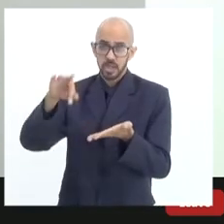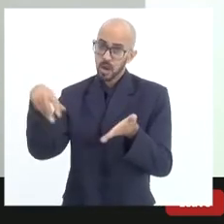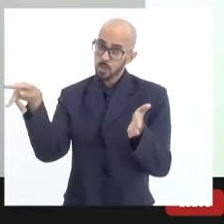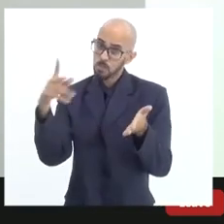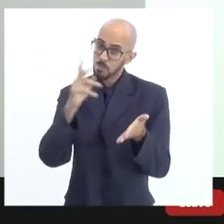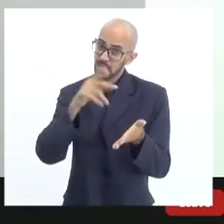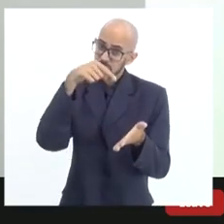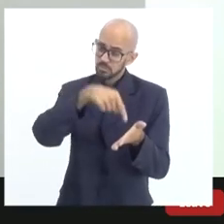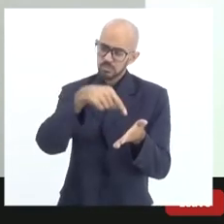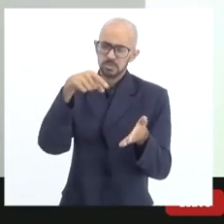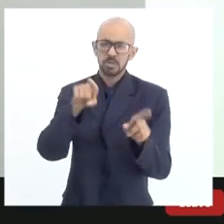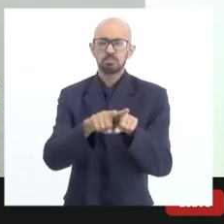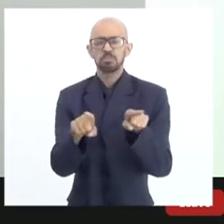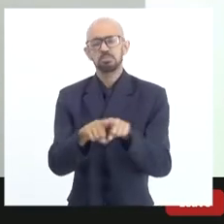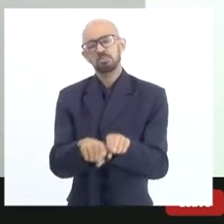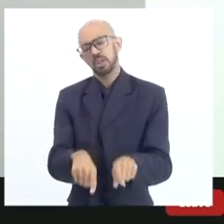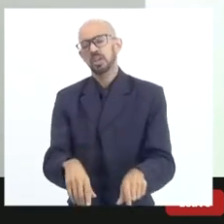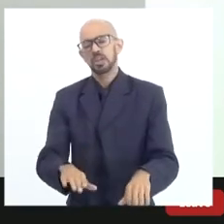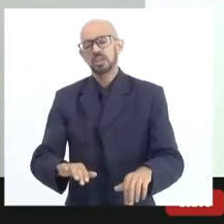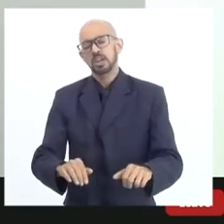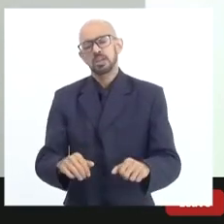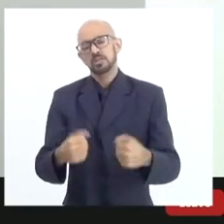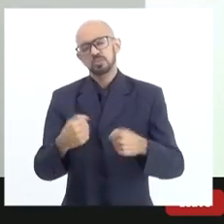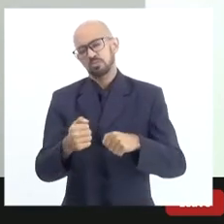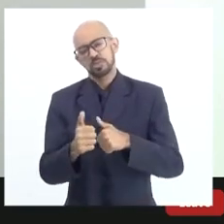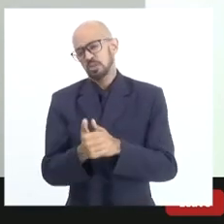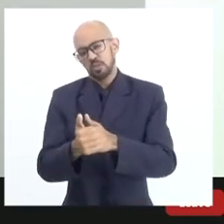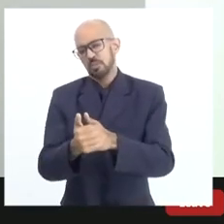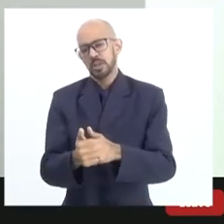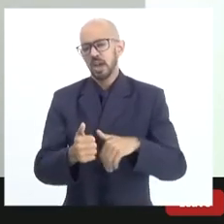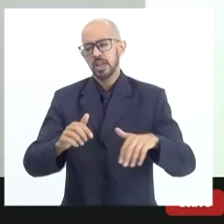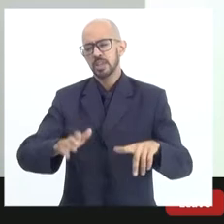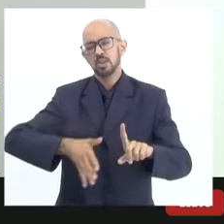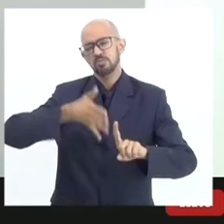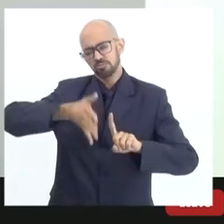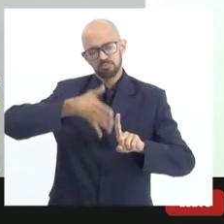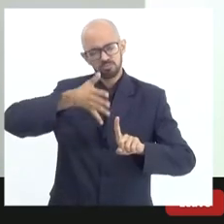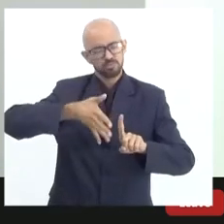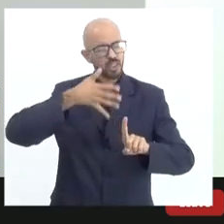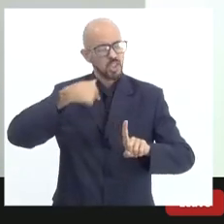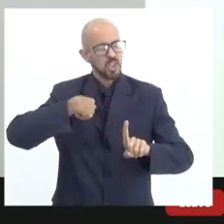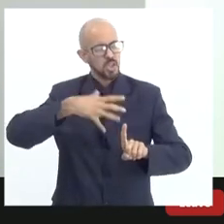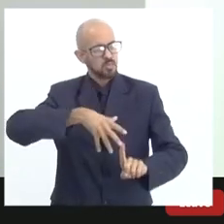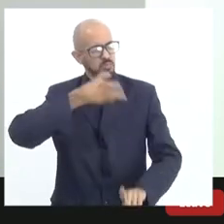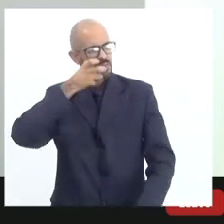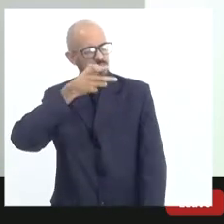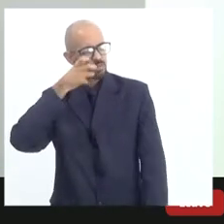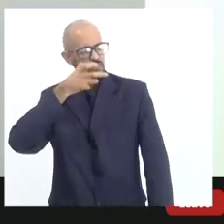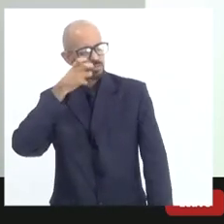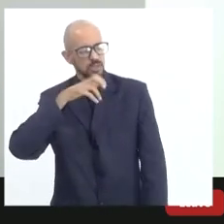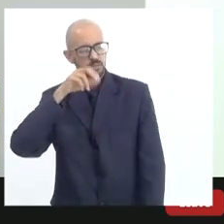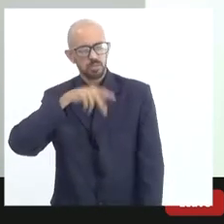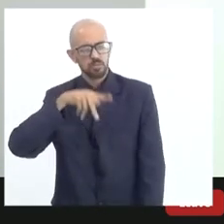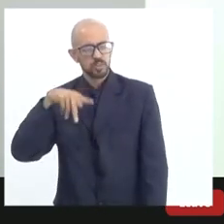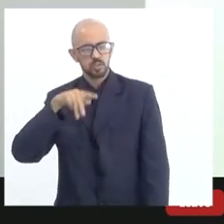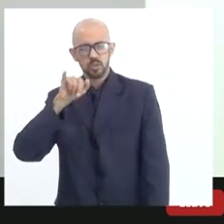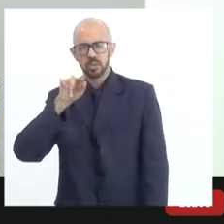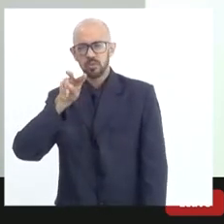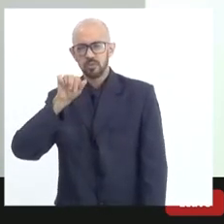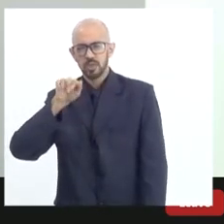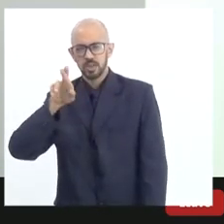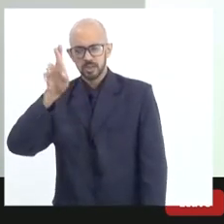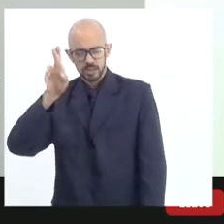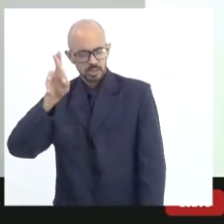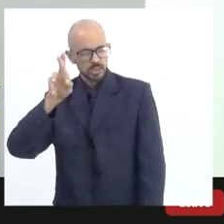posto. Ouvi atentamente aí os relatos do nosso querido professor Ivani, tenho a minha